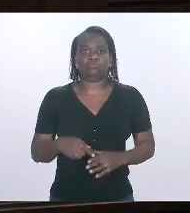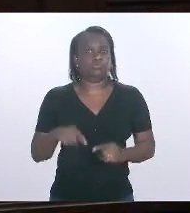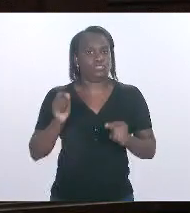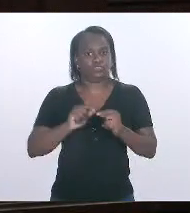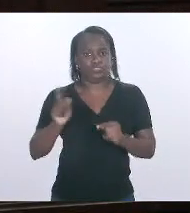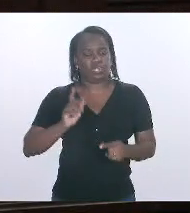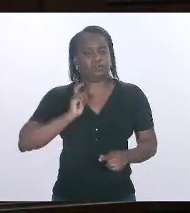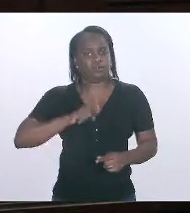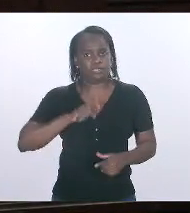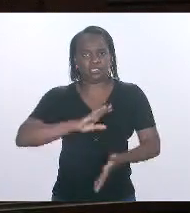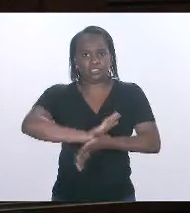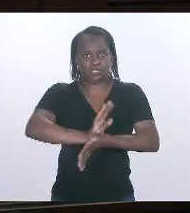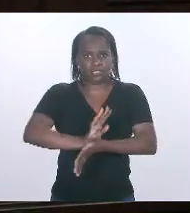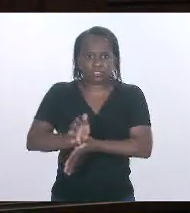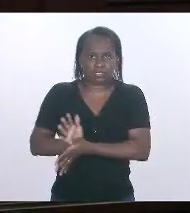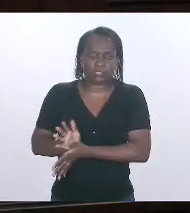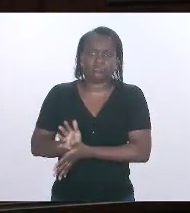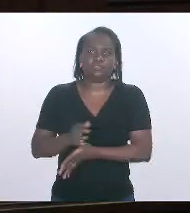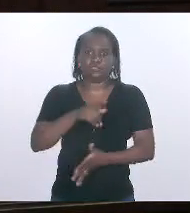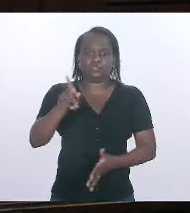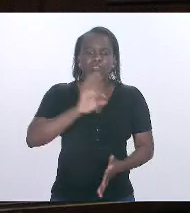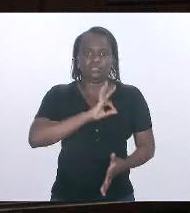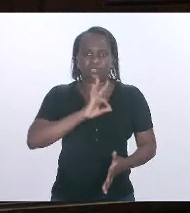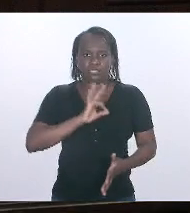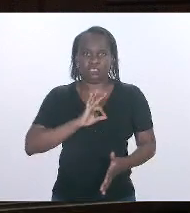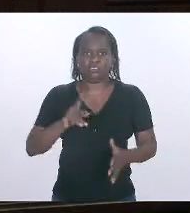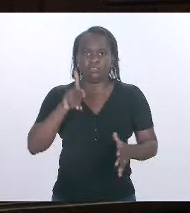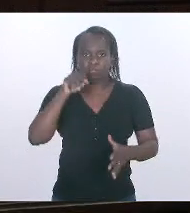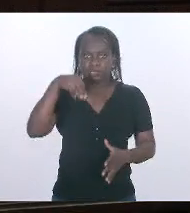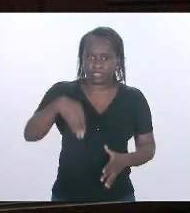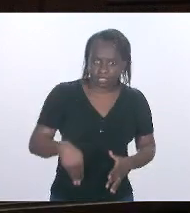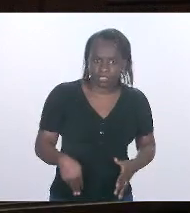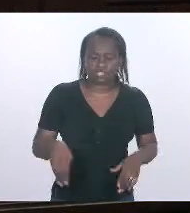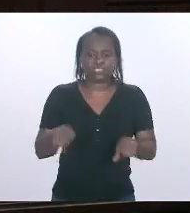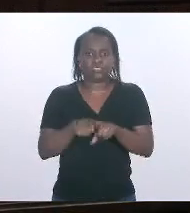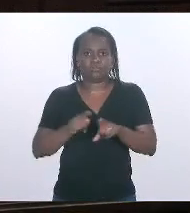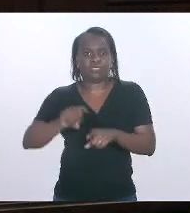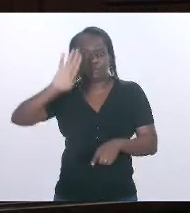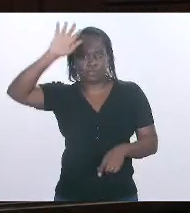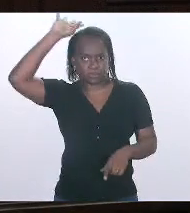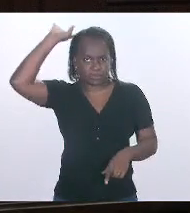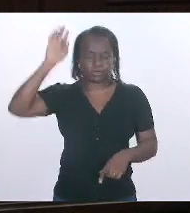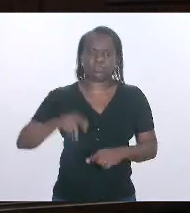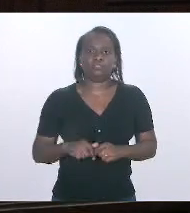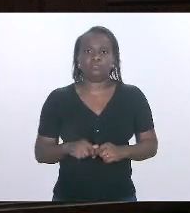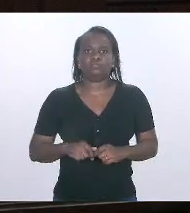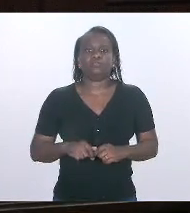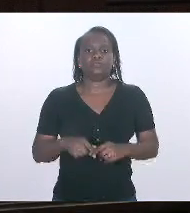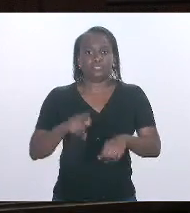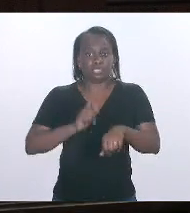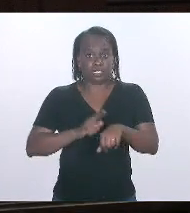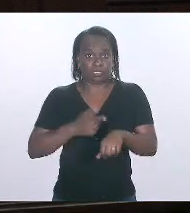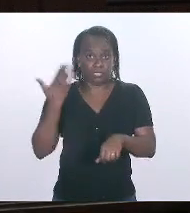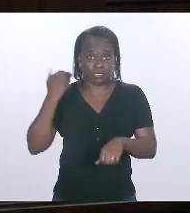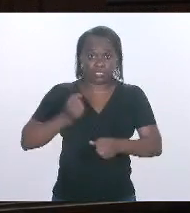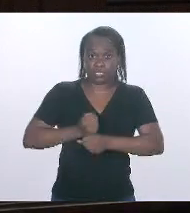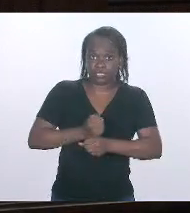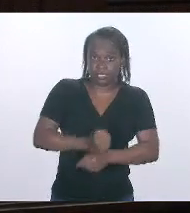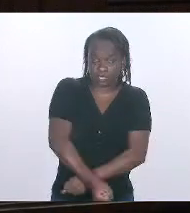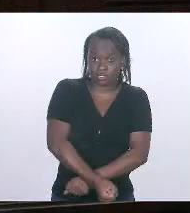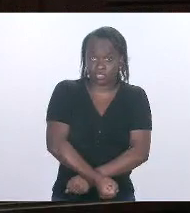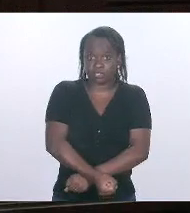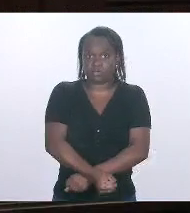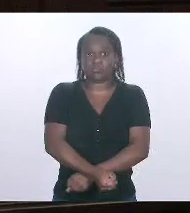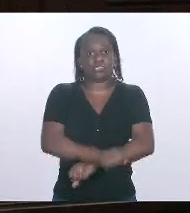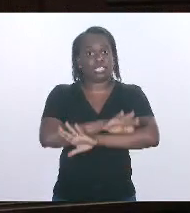essa covardia com os policiais militares e com os bombeiros. A época da escravidão, senhor